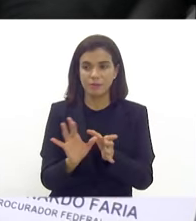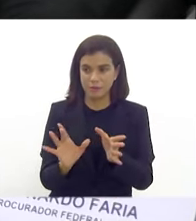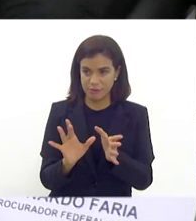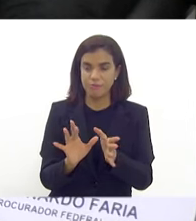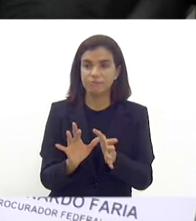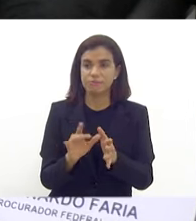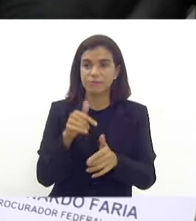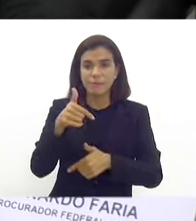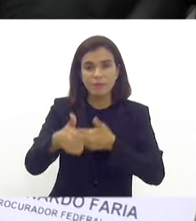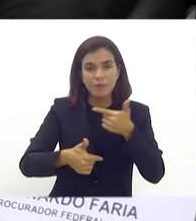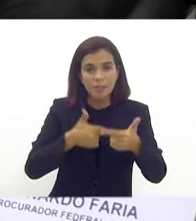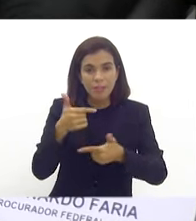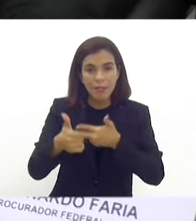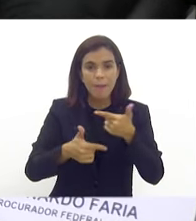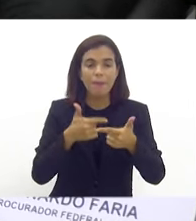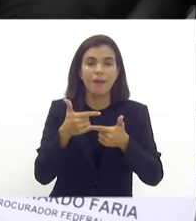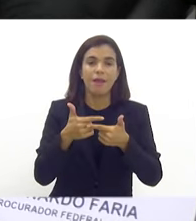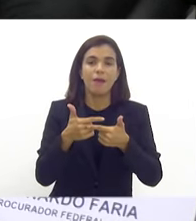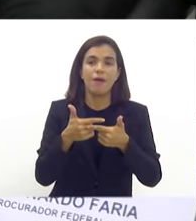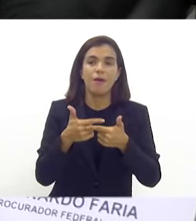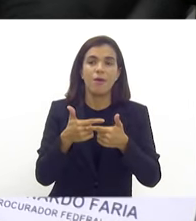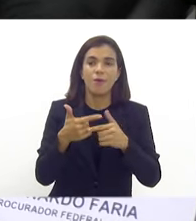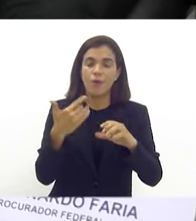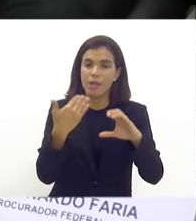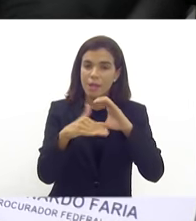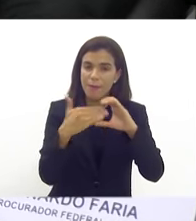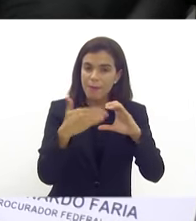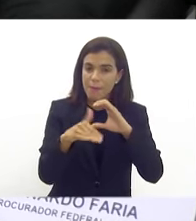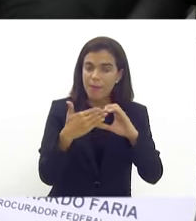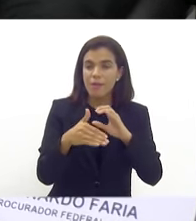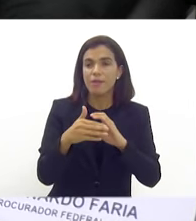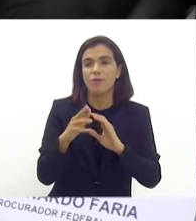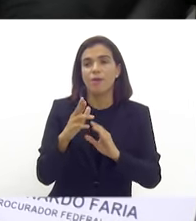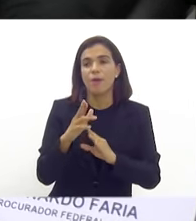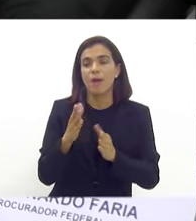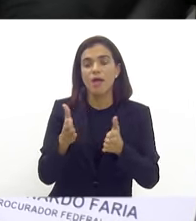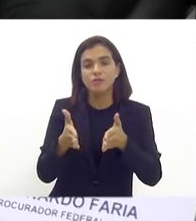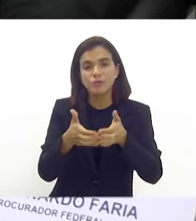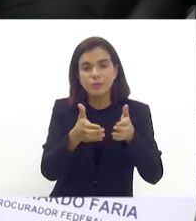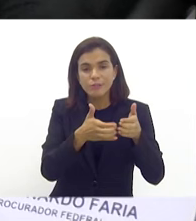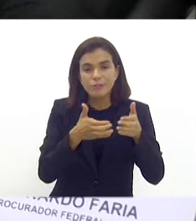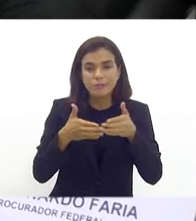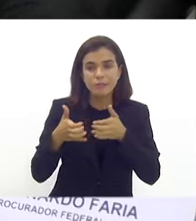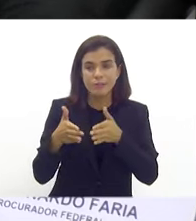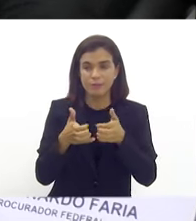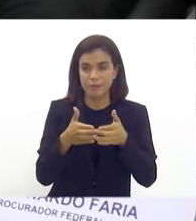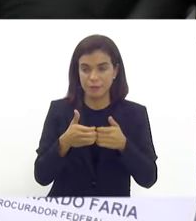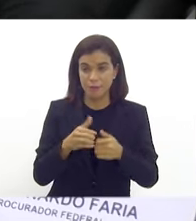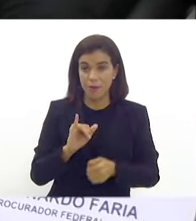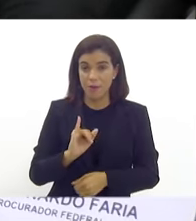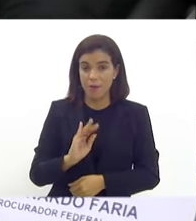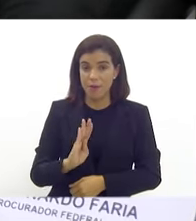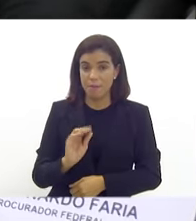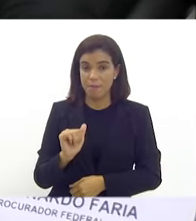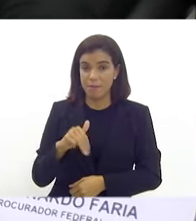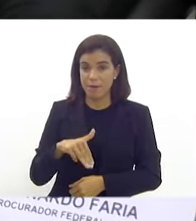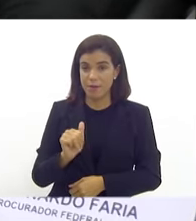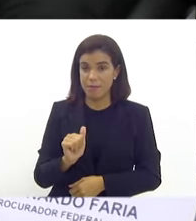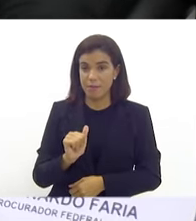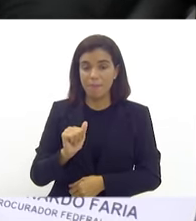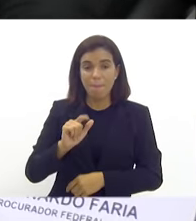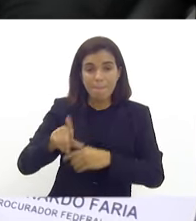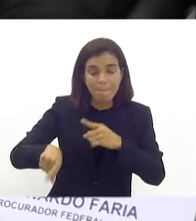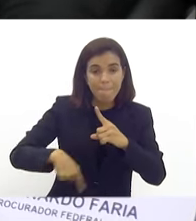operar os encaminhamentos as recomendações que essa CPI adotar para que o Ibama seja mais um